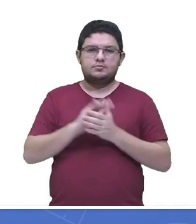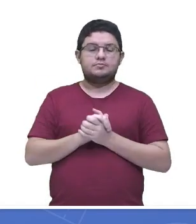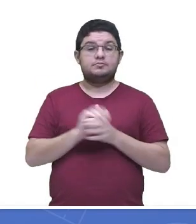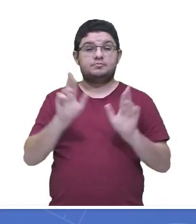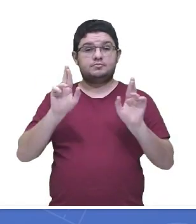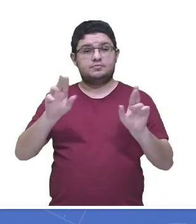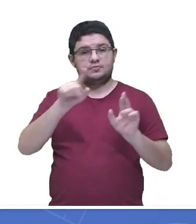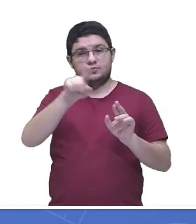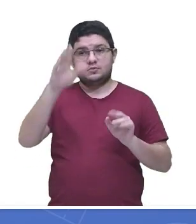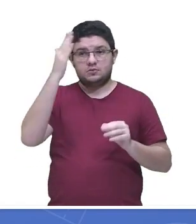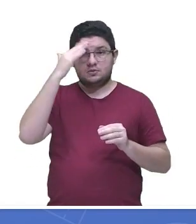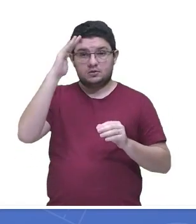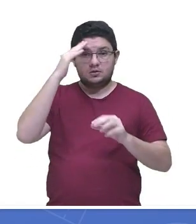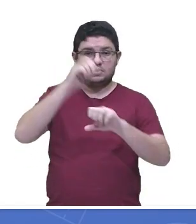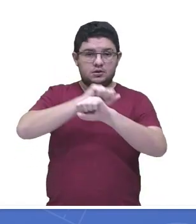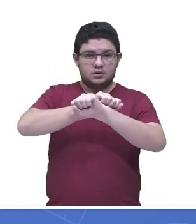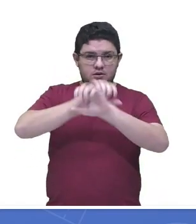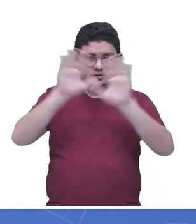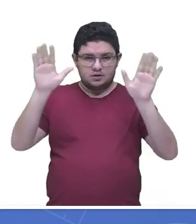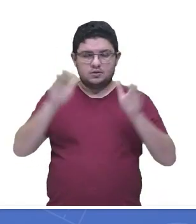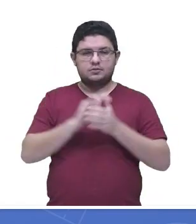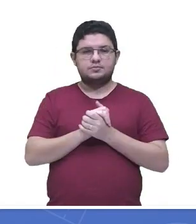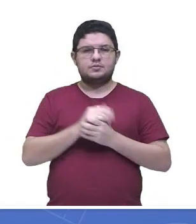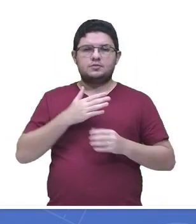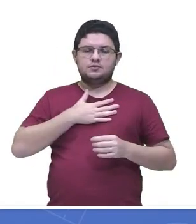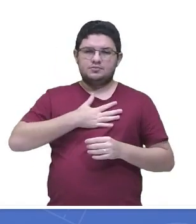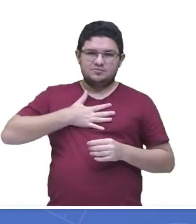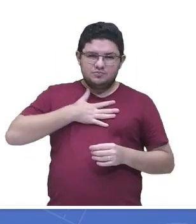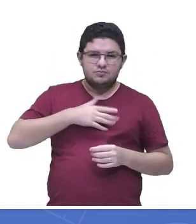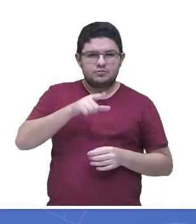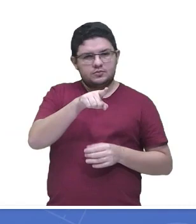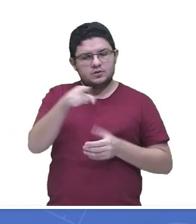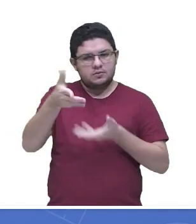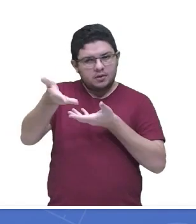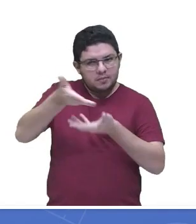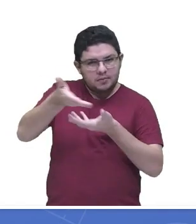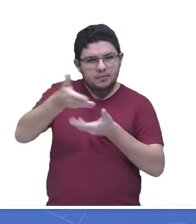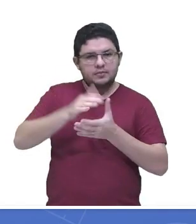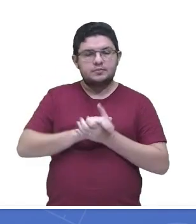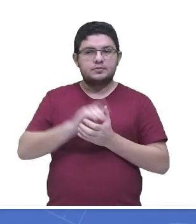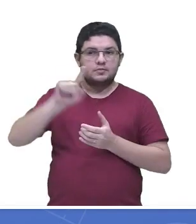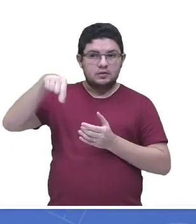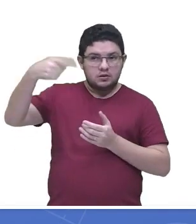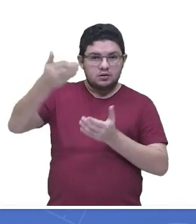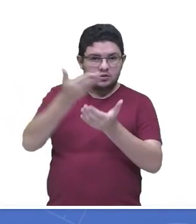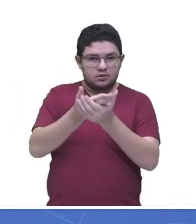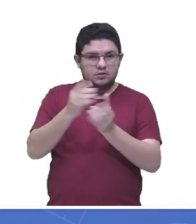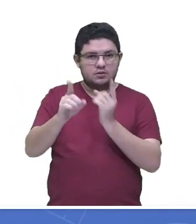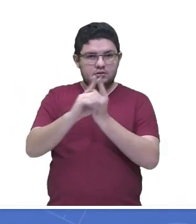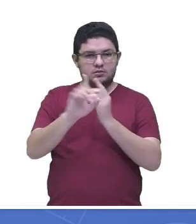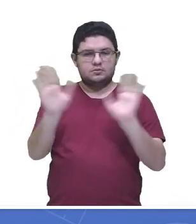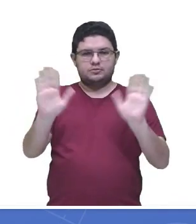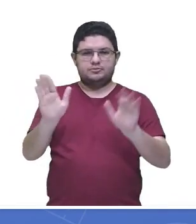tenham compreendido bem o assunto. Adorei a participação de vocês e a gente se vê. Bye!